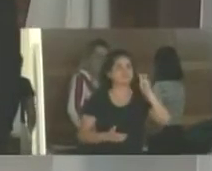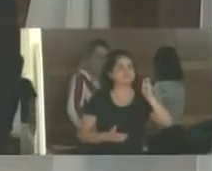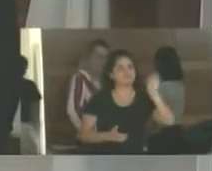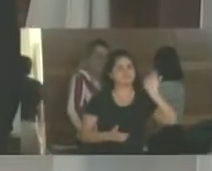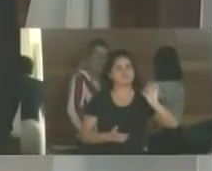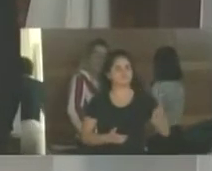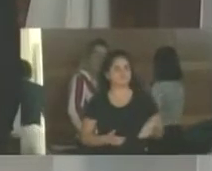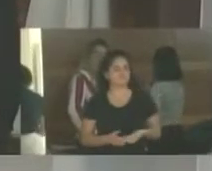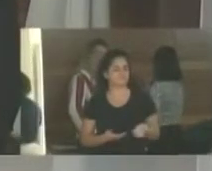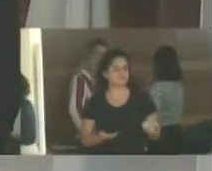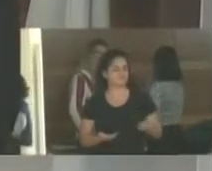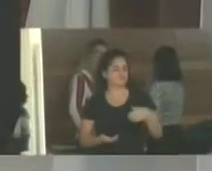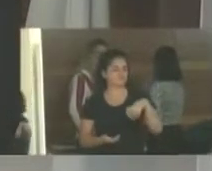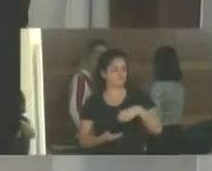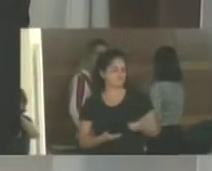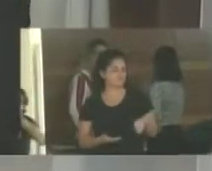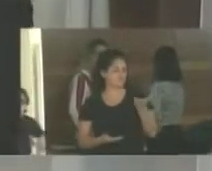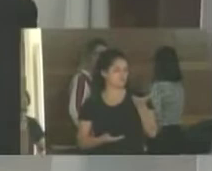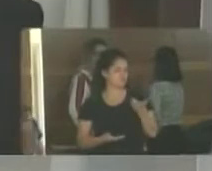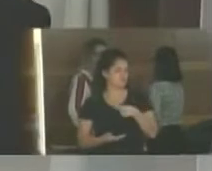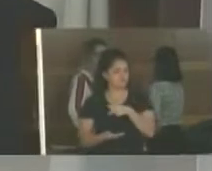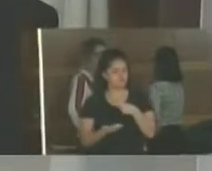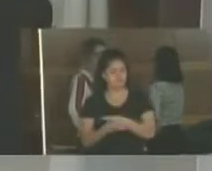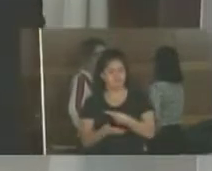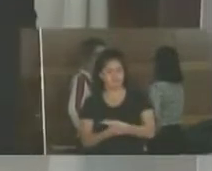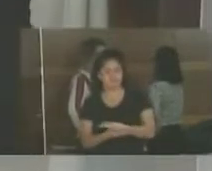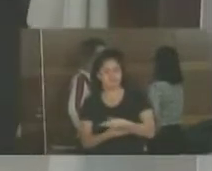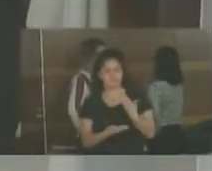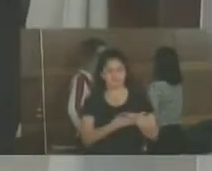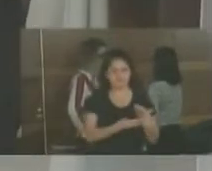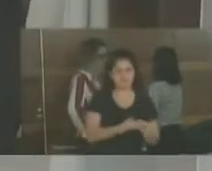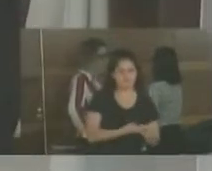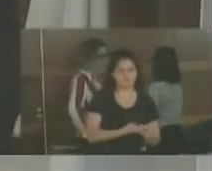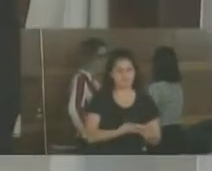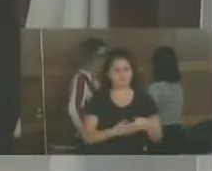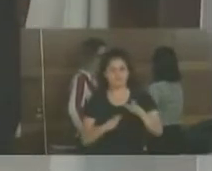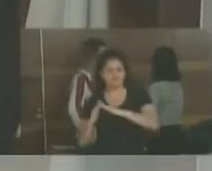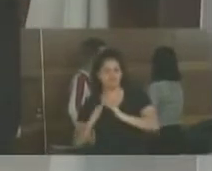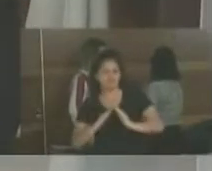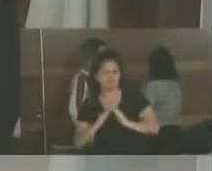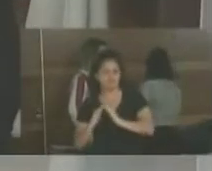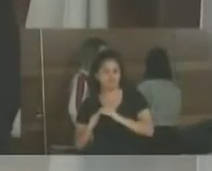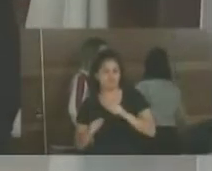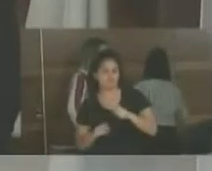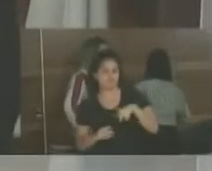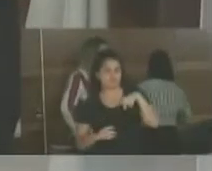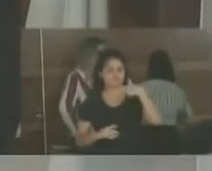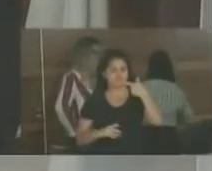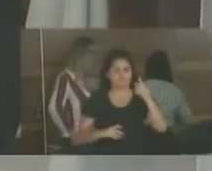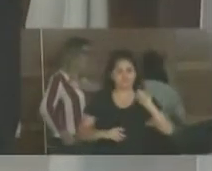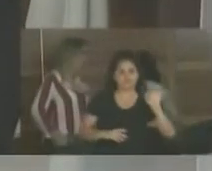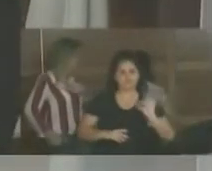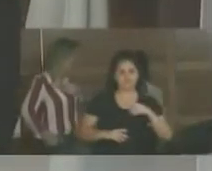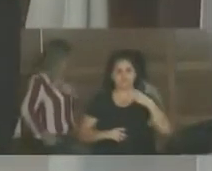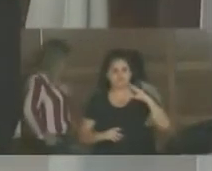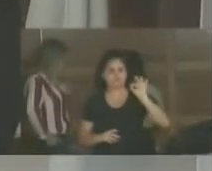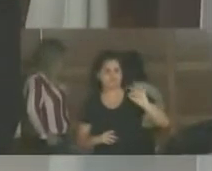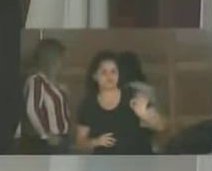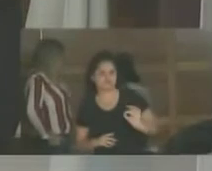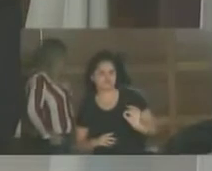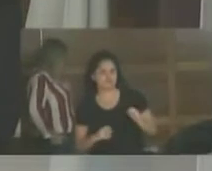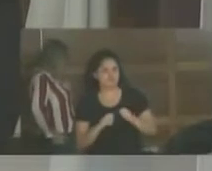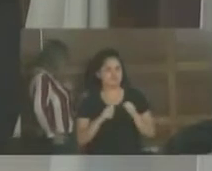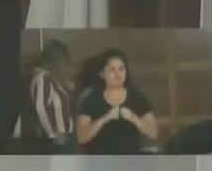multa. Isso está errado. Na escola, no condomínio, é 2%, 3%. Então, fazer com que